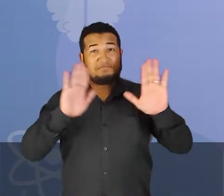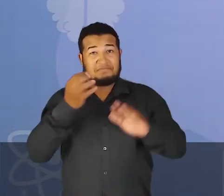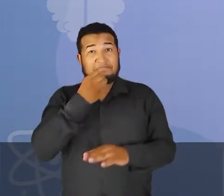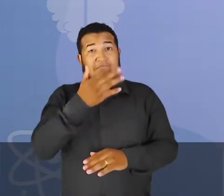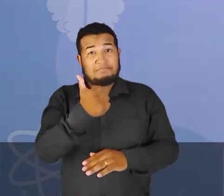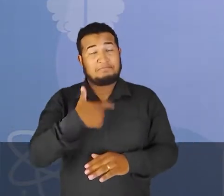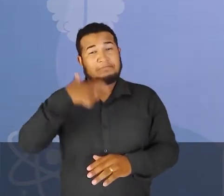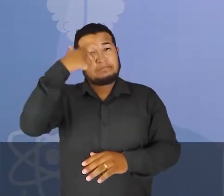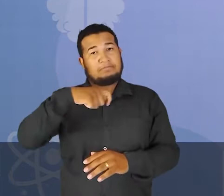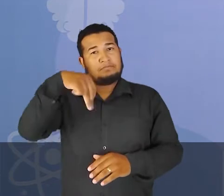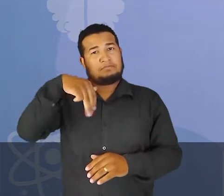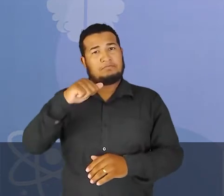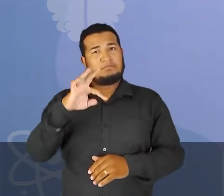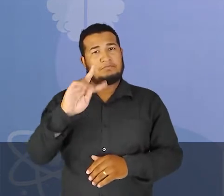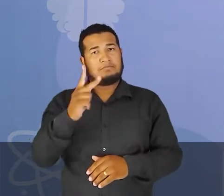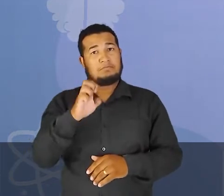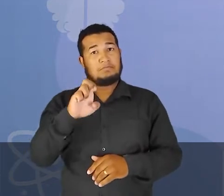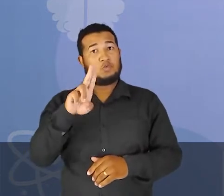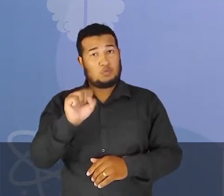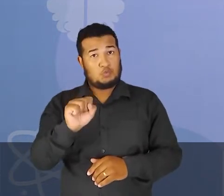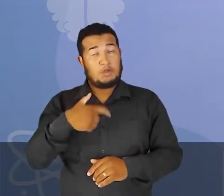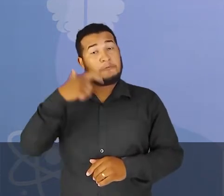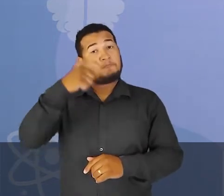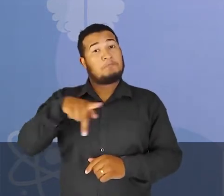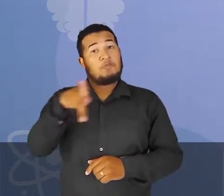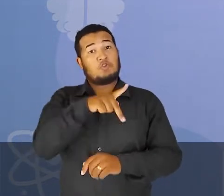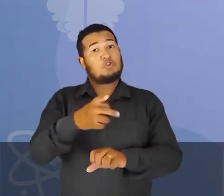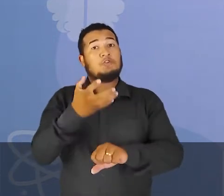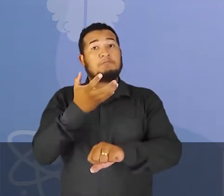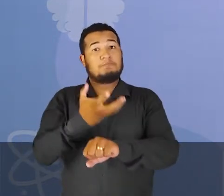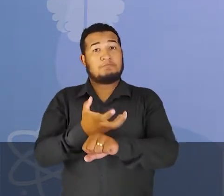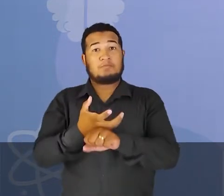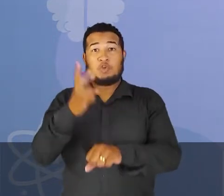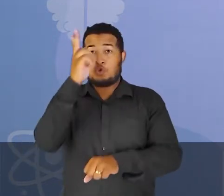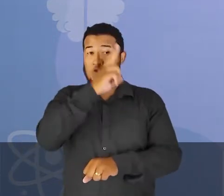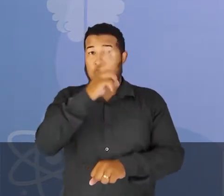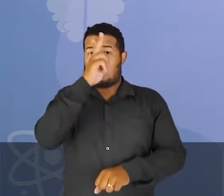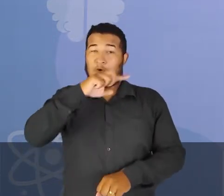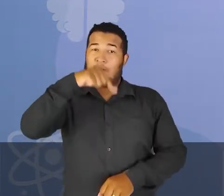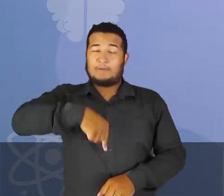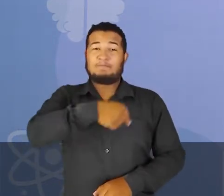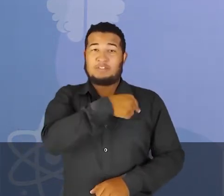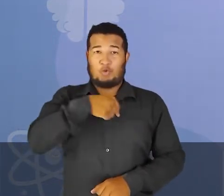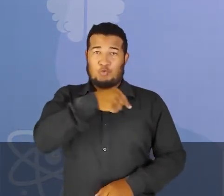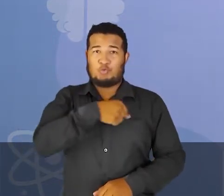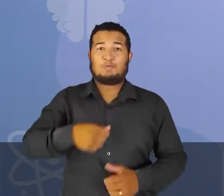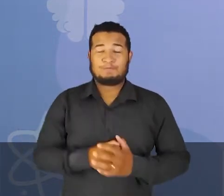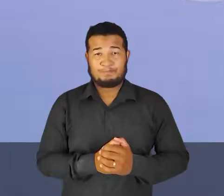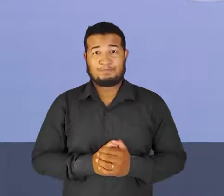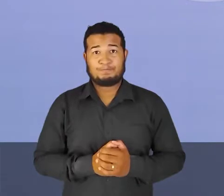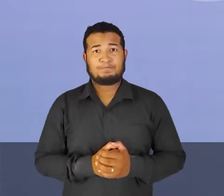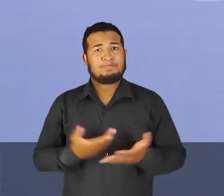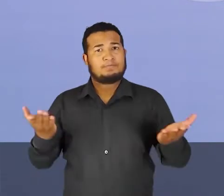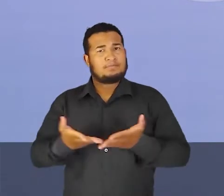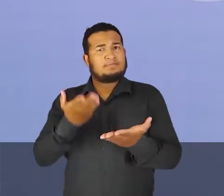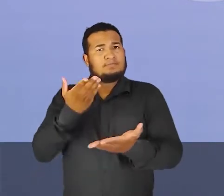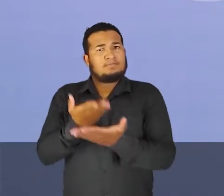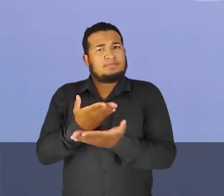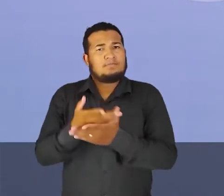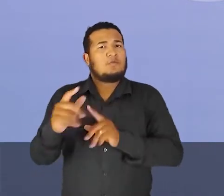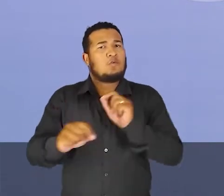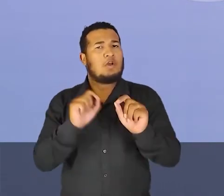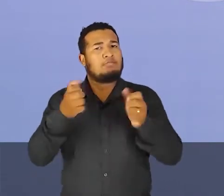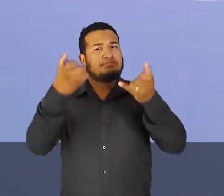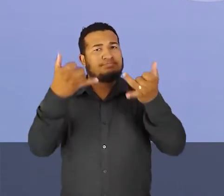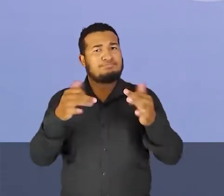Olá, tudo bem? Eu sou o professor Matheus Coraça, sou professor de História e de Projeto de Vida aqui da Rede Estadual do Espírito Santo. Nas aulas de